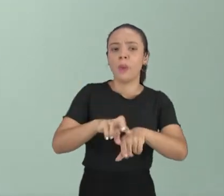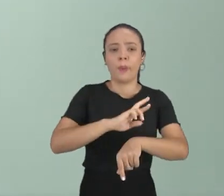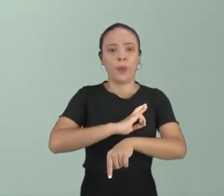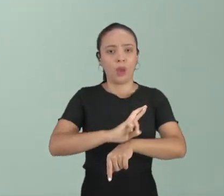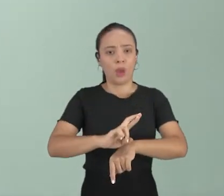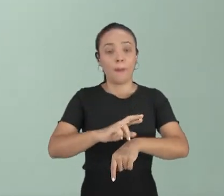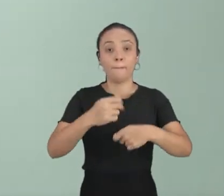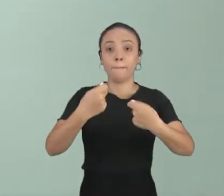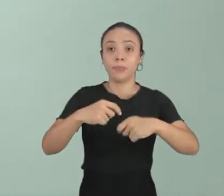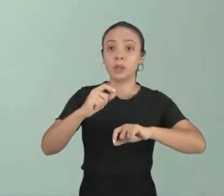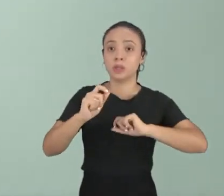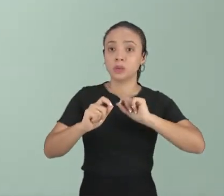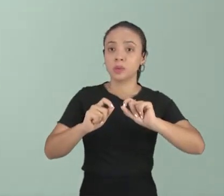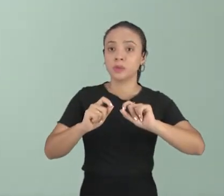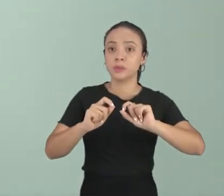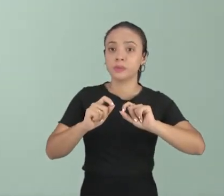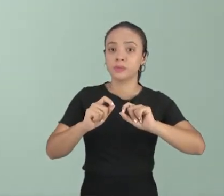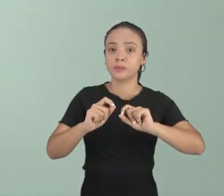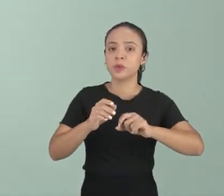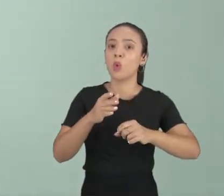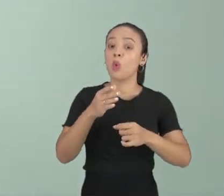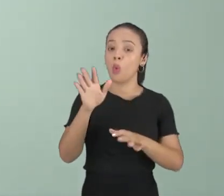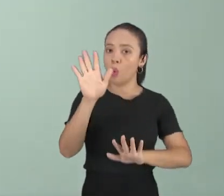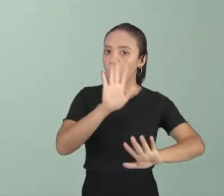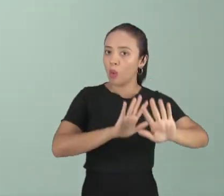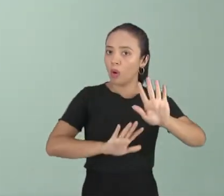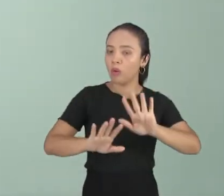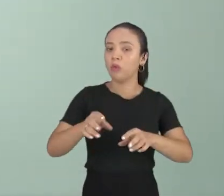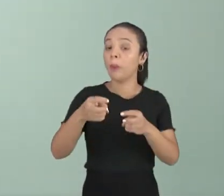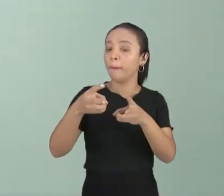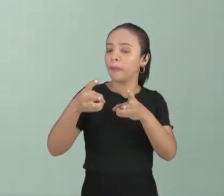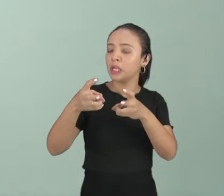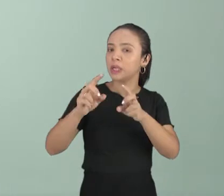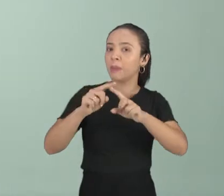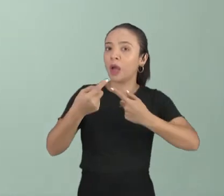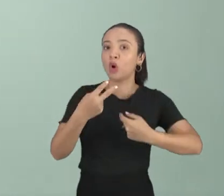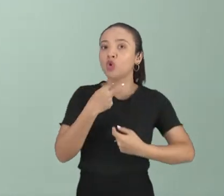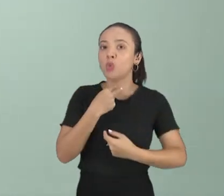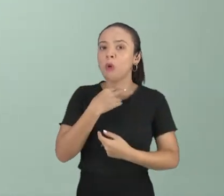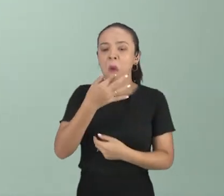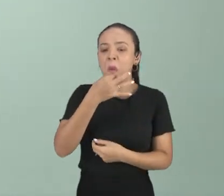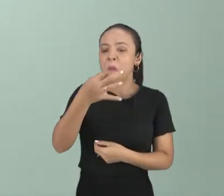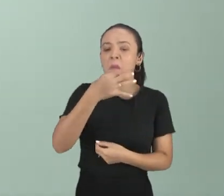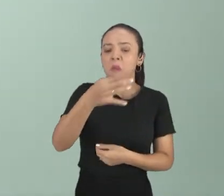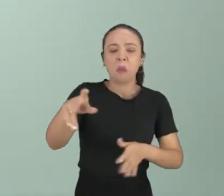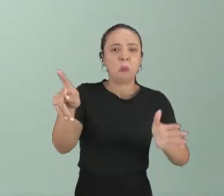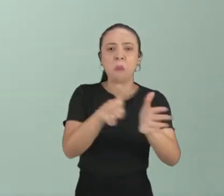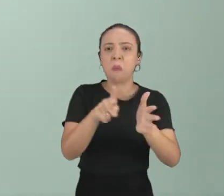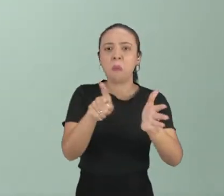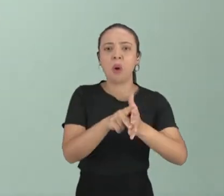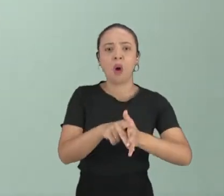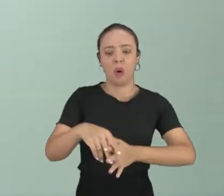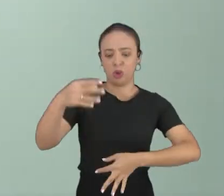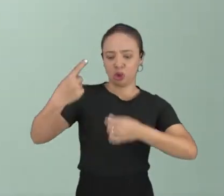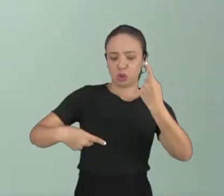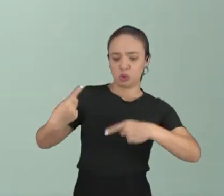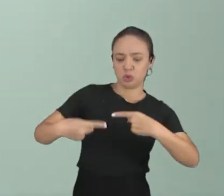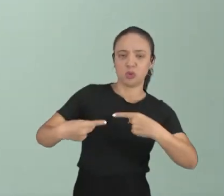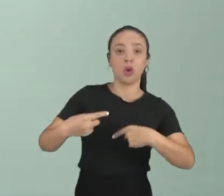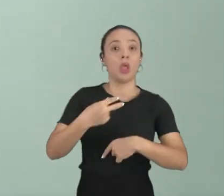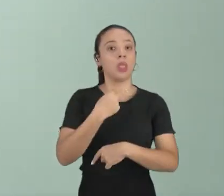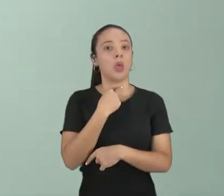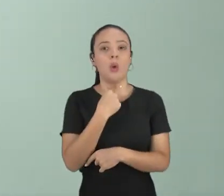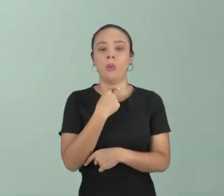você precisa ter uma delimitação. Eu vou avaliar, mas eu não vou jogar a minha opinião política,